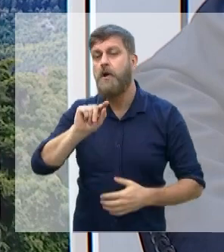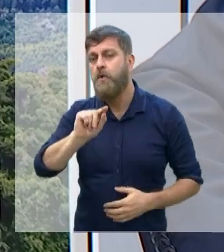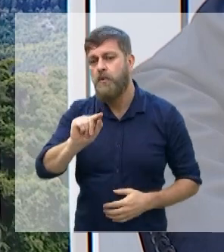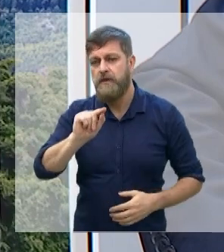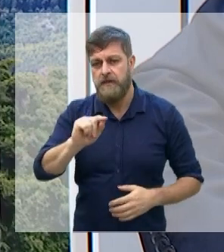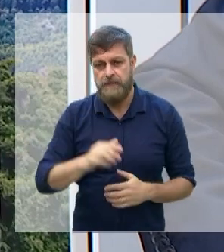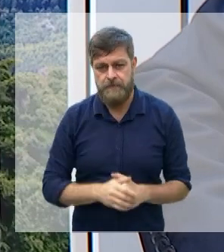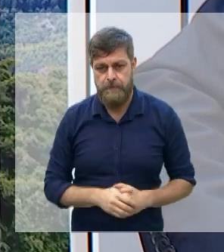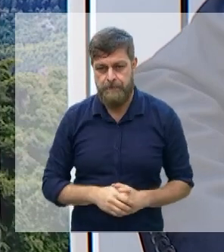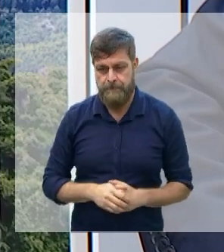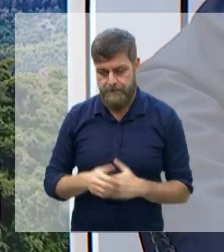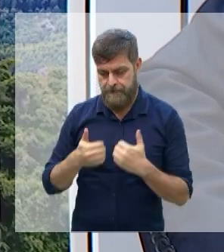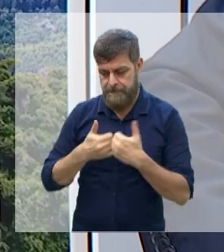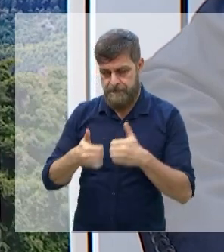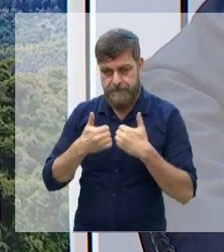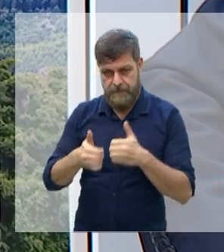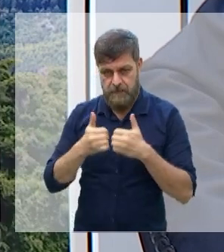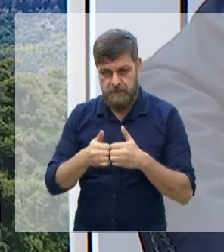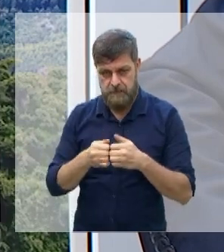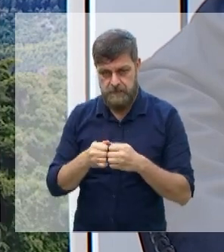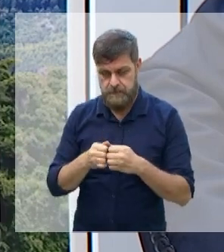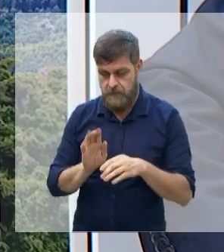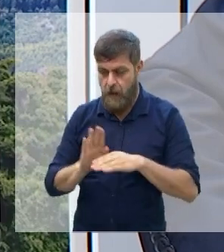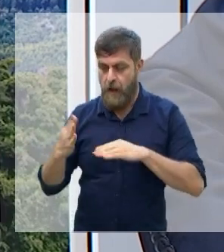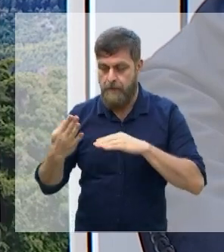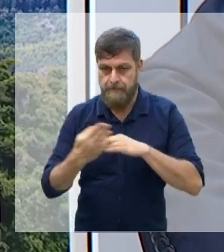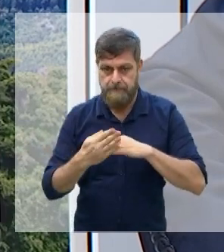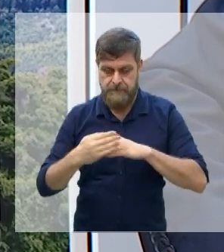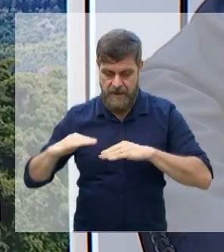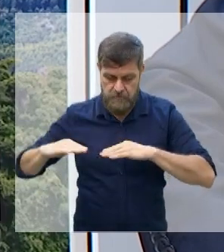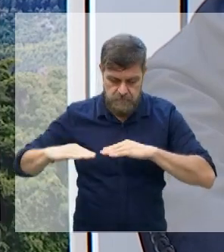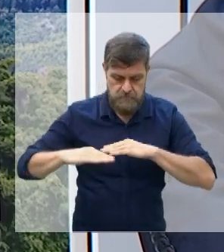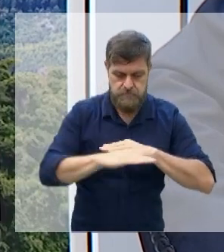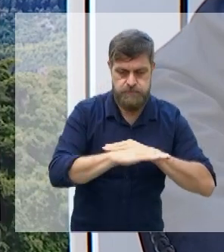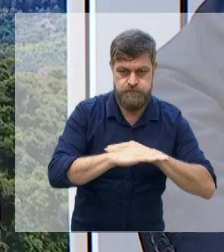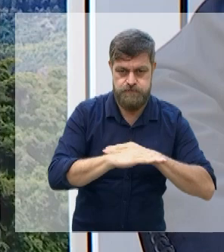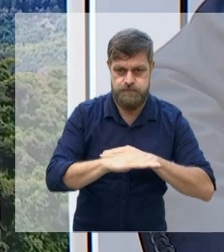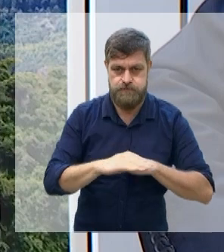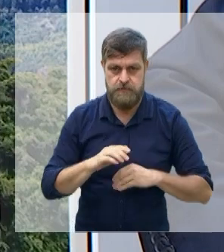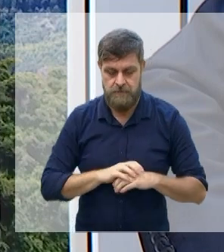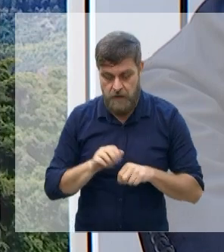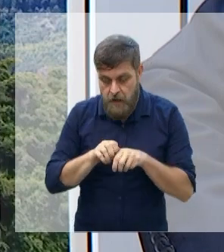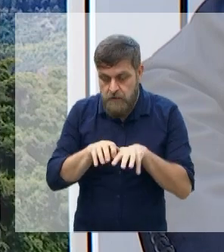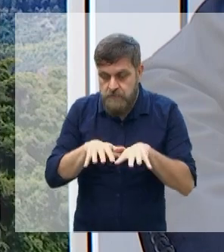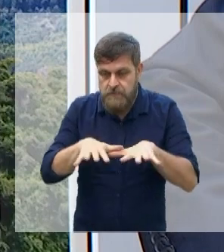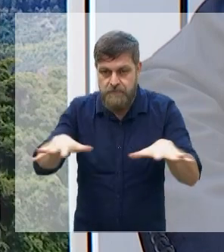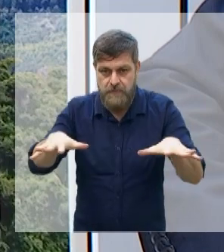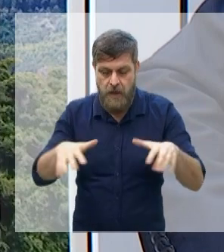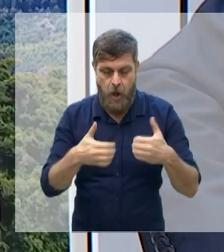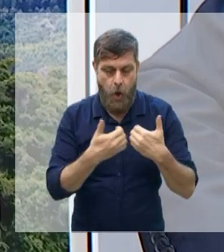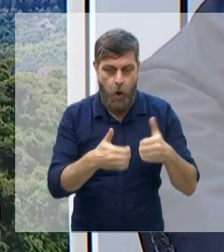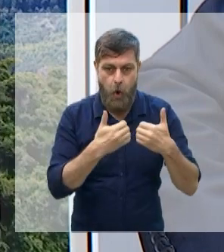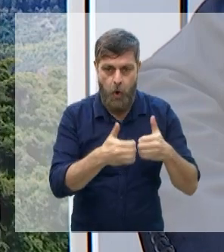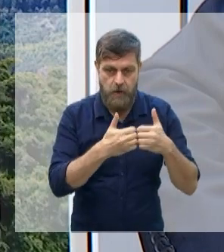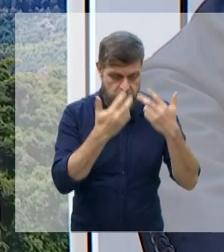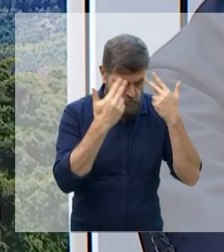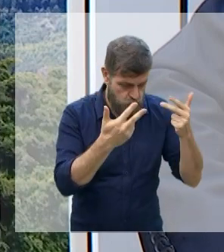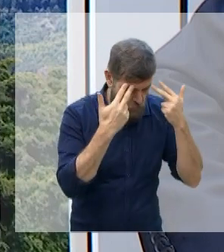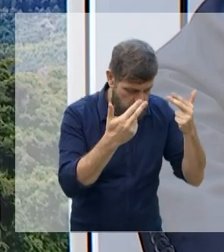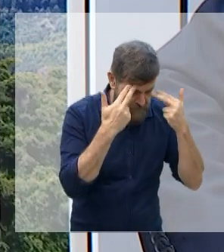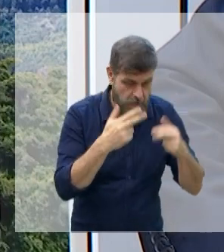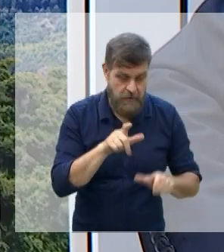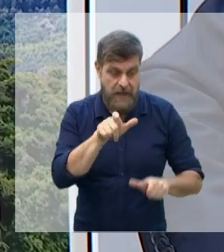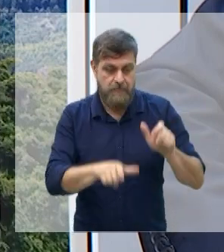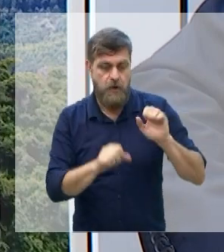porque as linhas de ônibus vão entrar mais dentro dos bairros do que elas entram hoje nessas linhas alimentadoras então as pessoas vão poder talvez